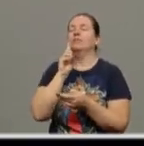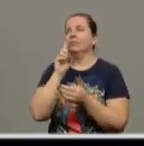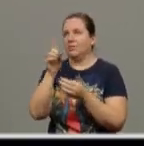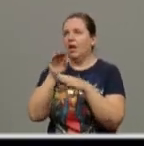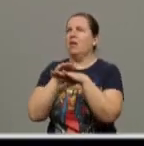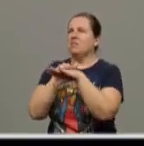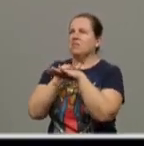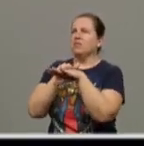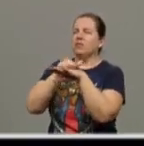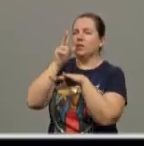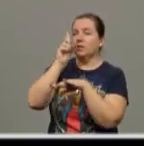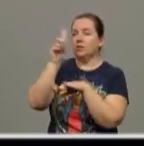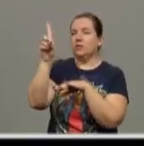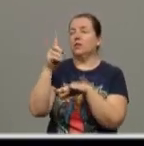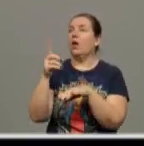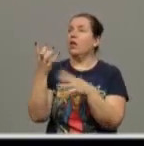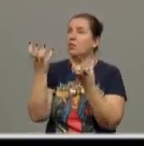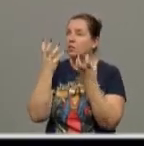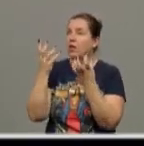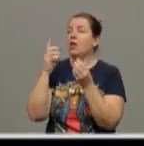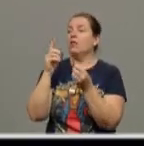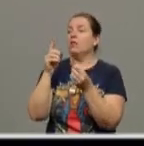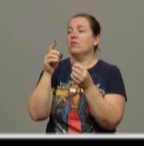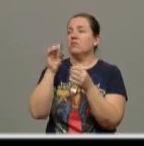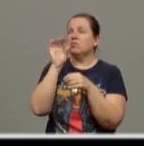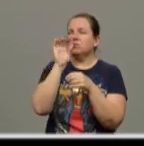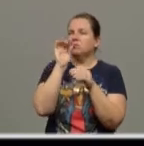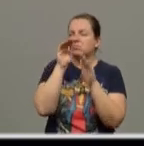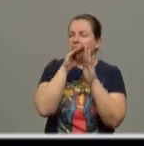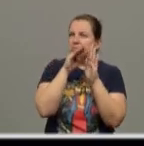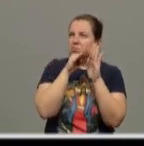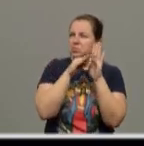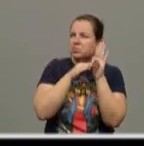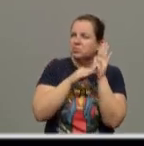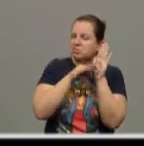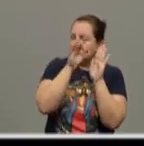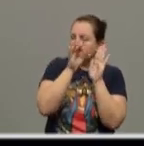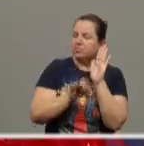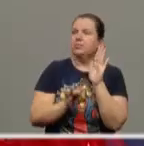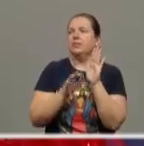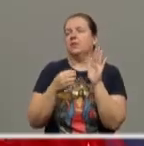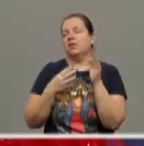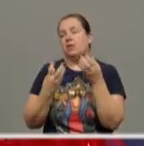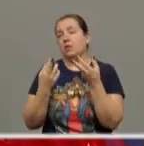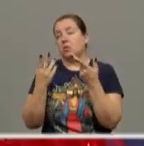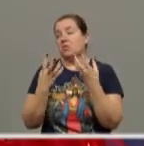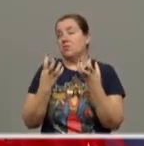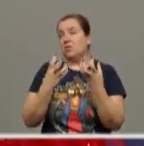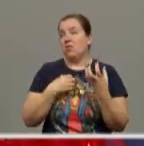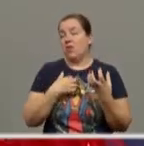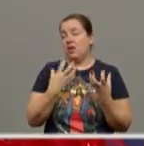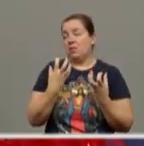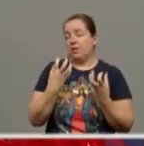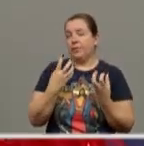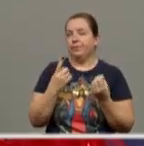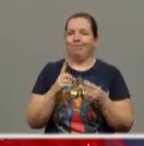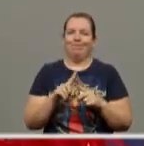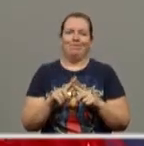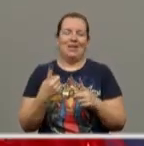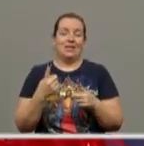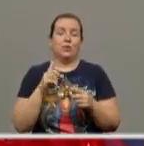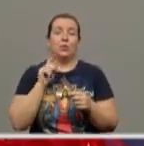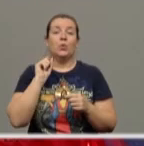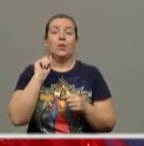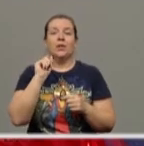olha, eu quero que tenha que ser desse jeito. Só que Jesus, ele nos ensina algo importante para nós. O que que Jesus